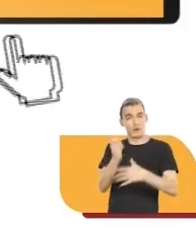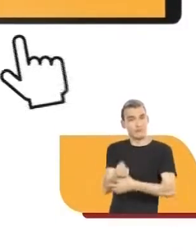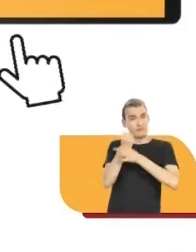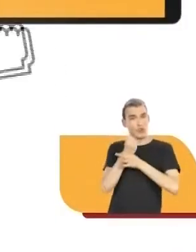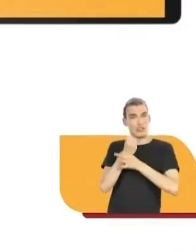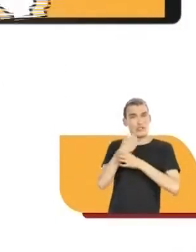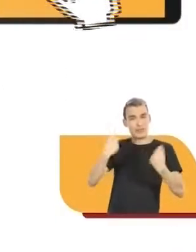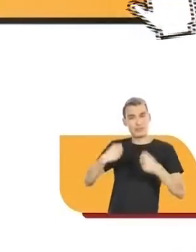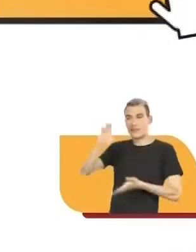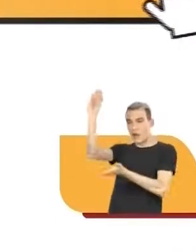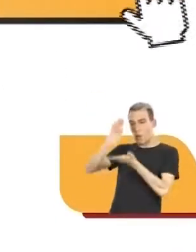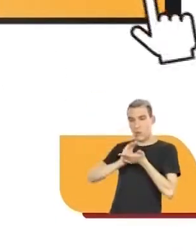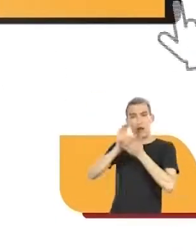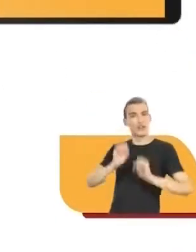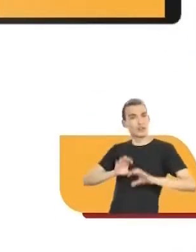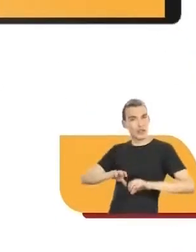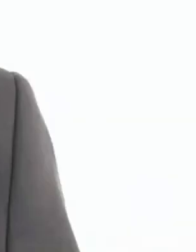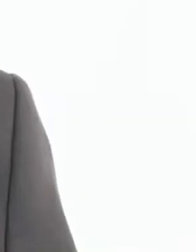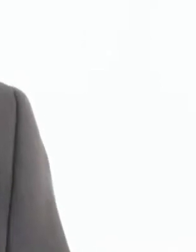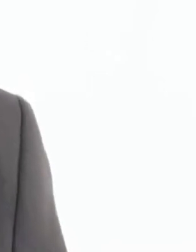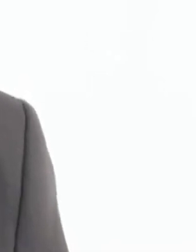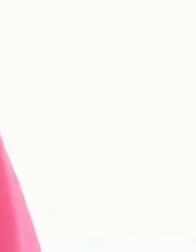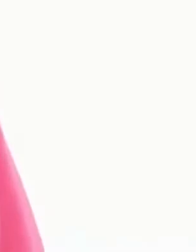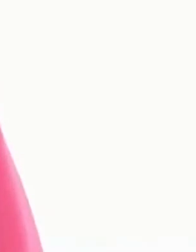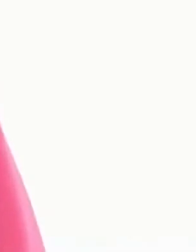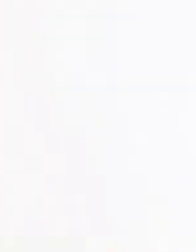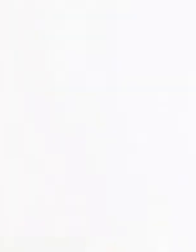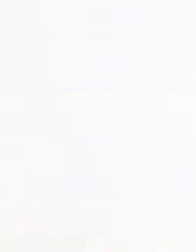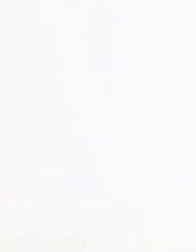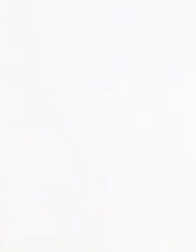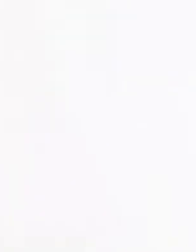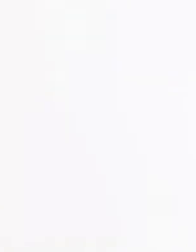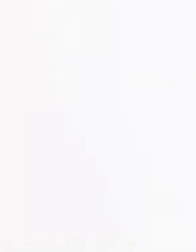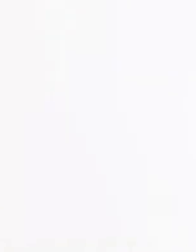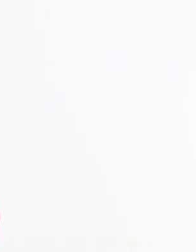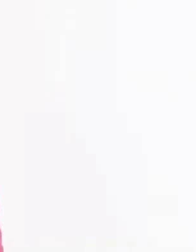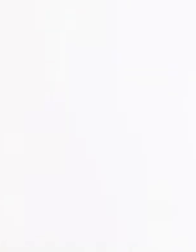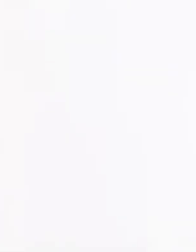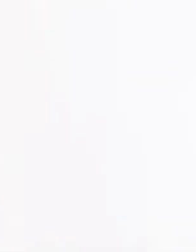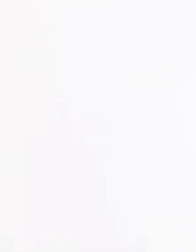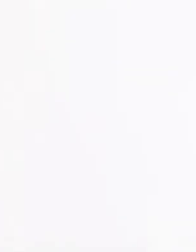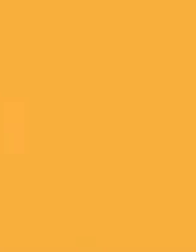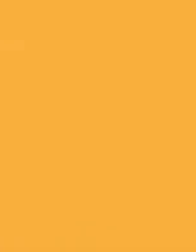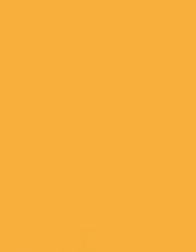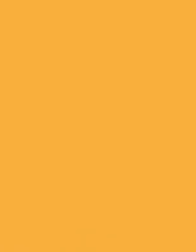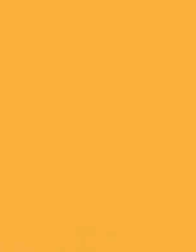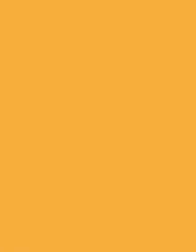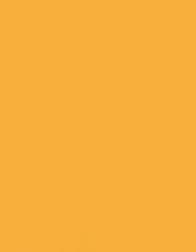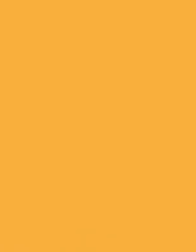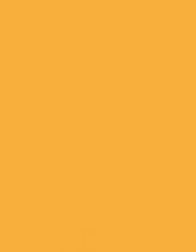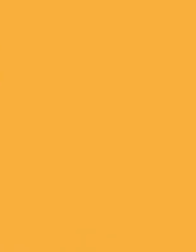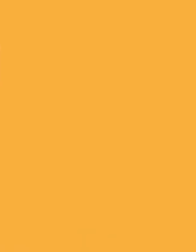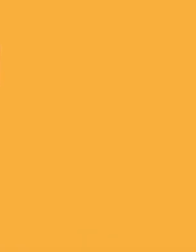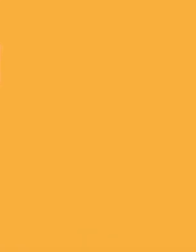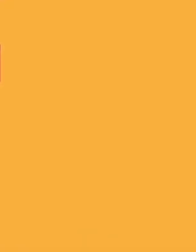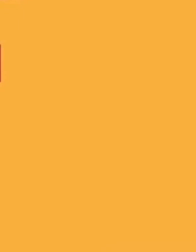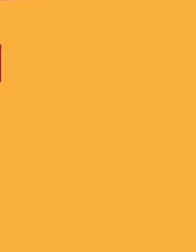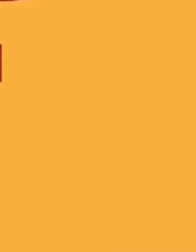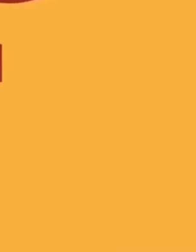Para o povo ter segurança, é preciso investir em educação. Mude. Mude. Vote Roberto Robaina para governador.